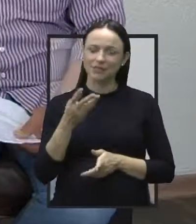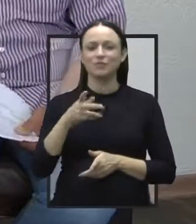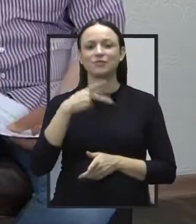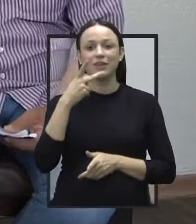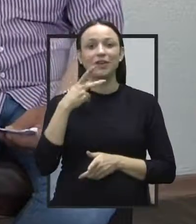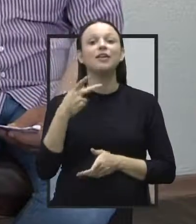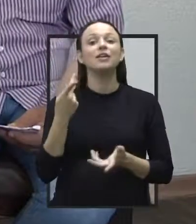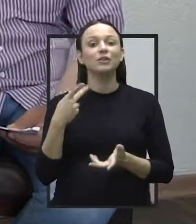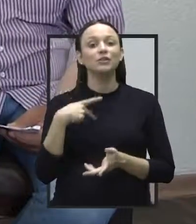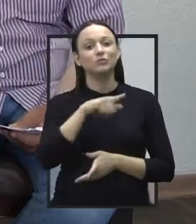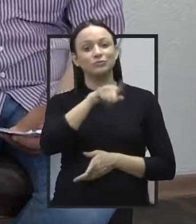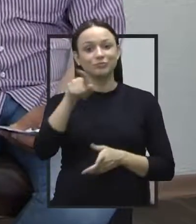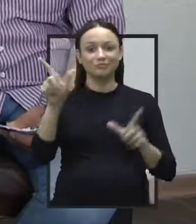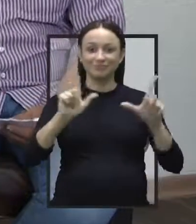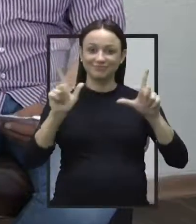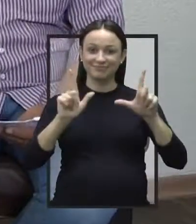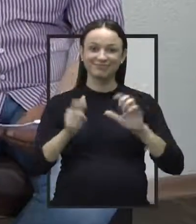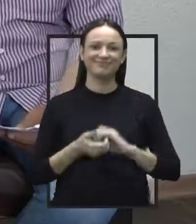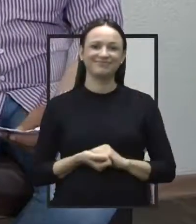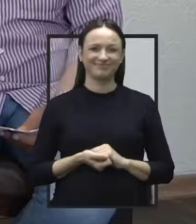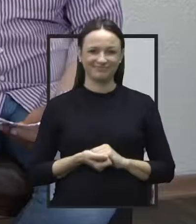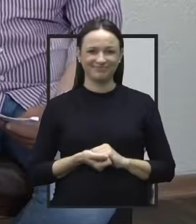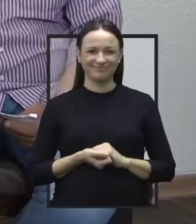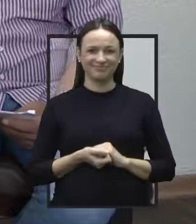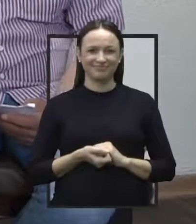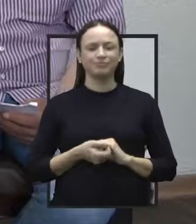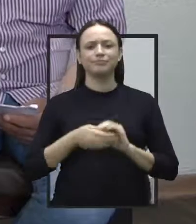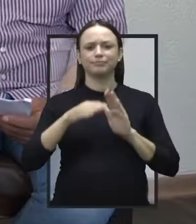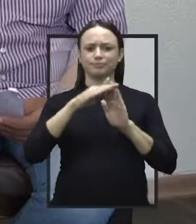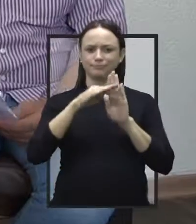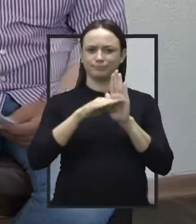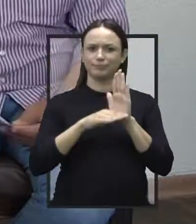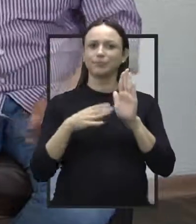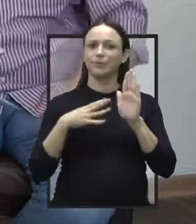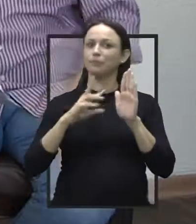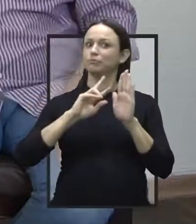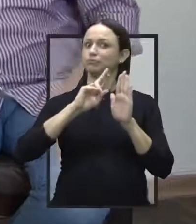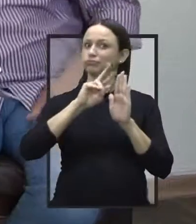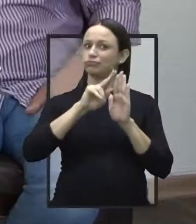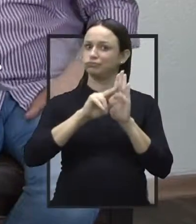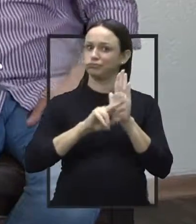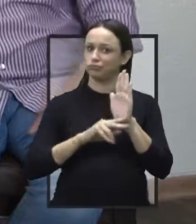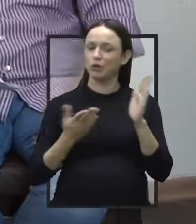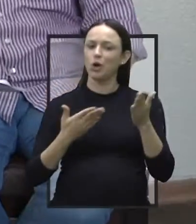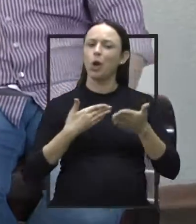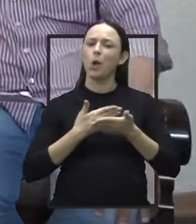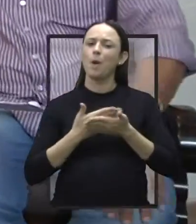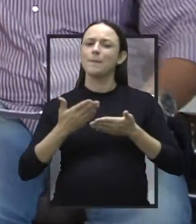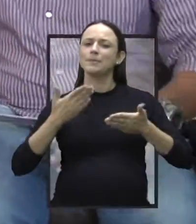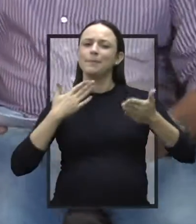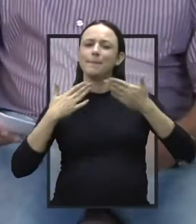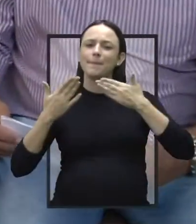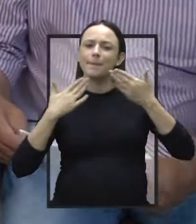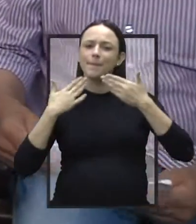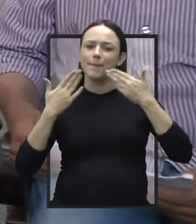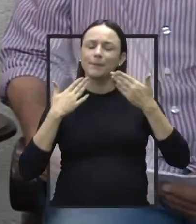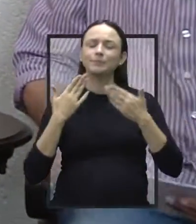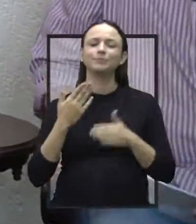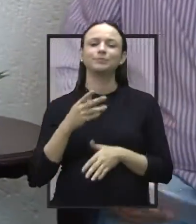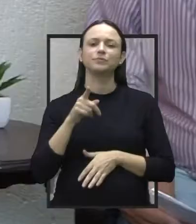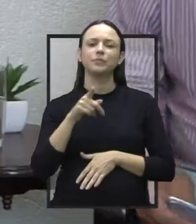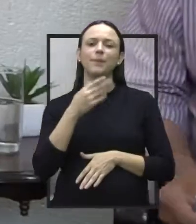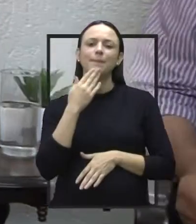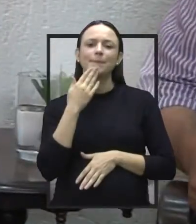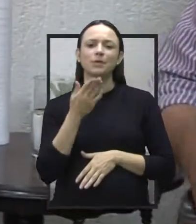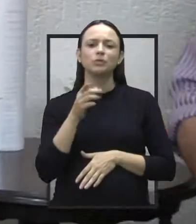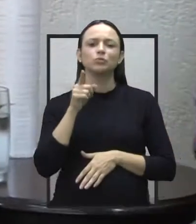aí com os nossos telespectadores. Bom, a pauta do programa hoje está recheada. Eu quero começar esse nosso bate-papo pedindo para que o senhor